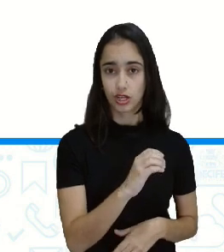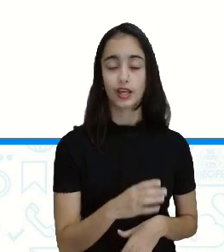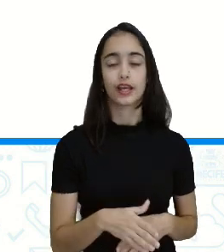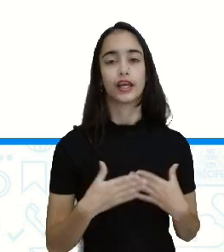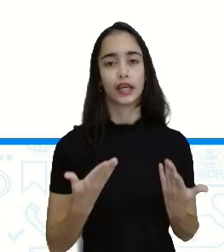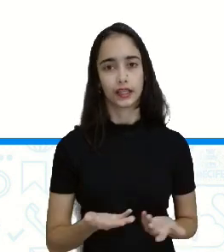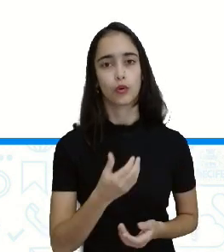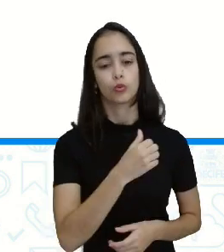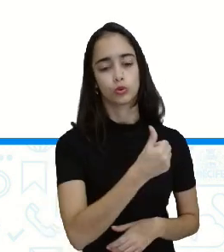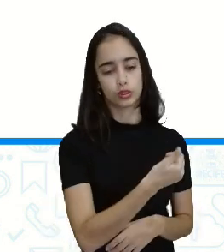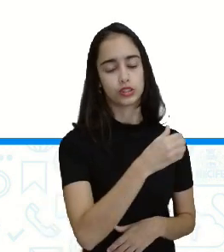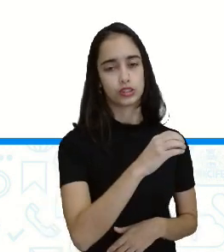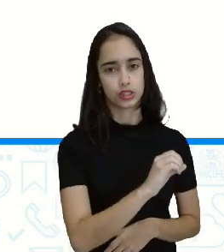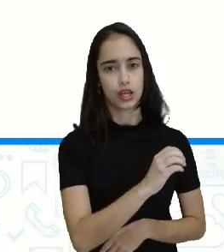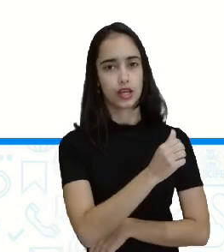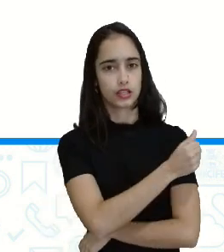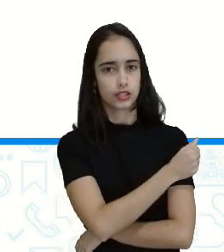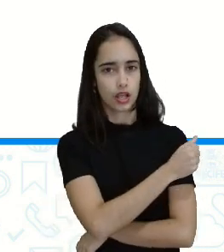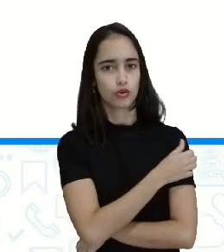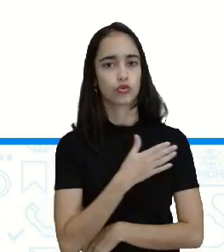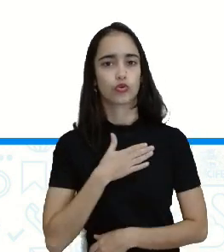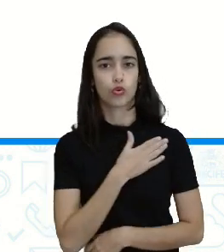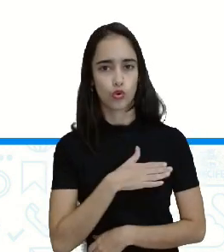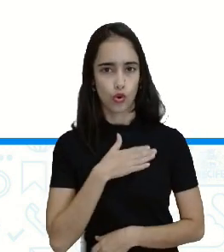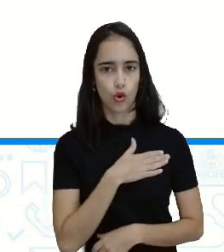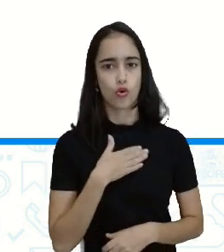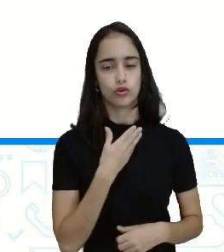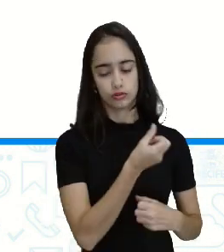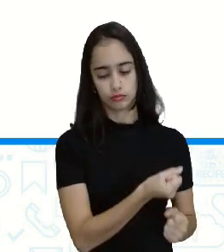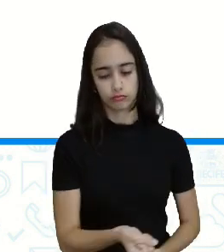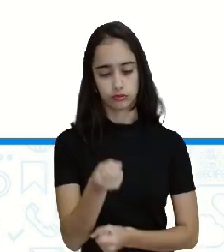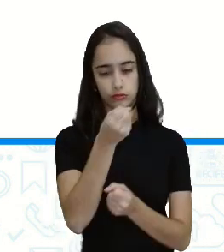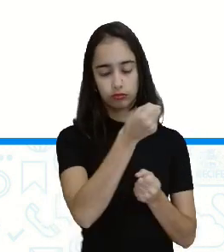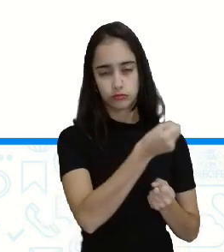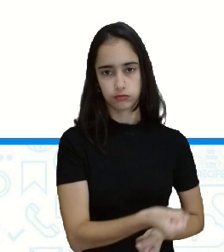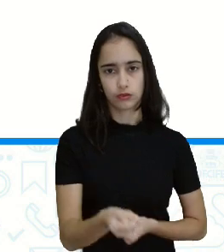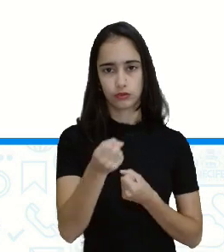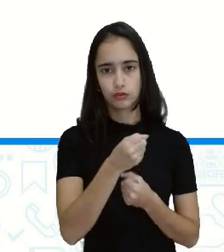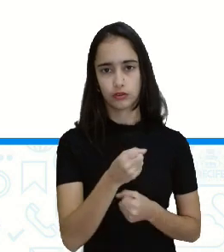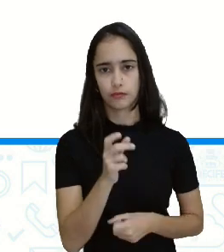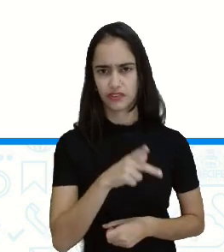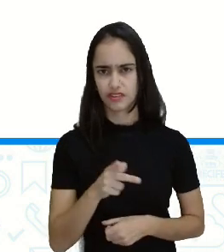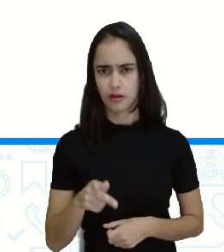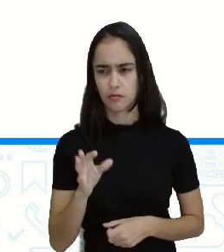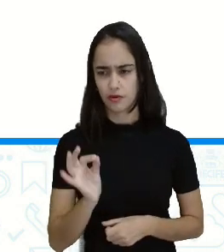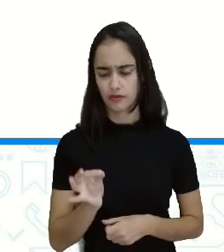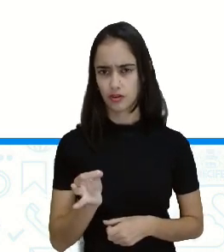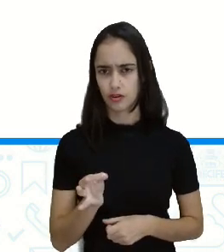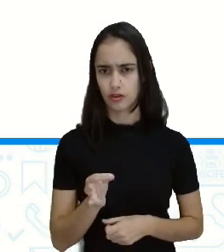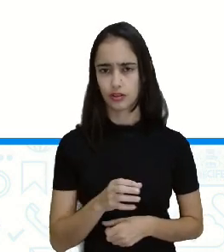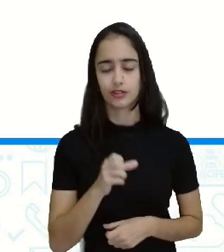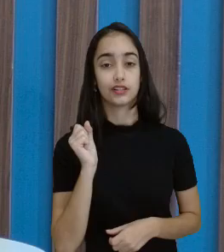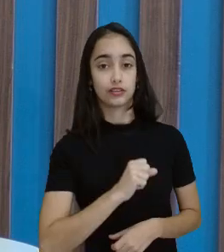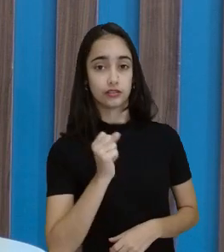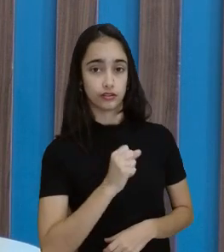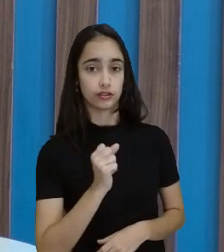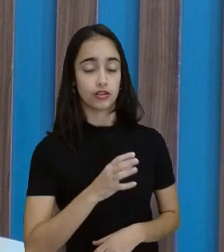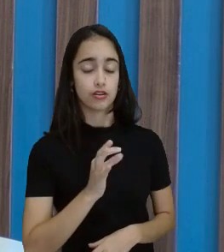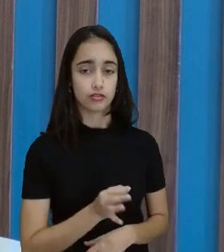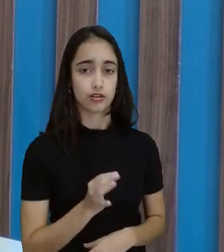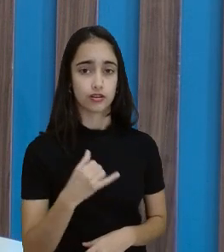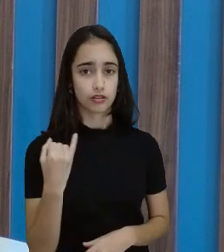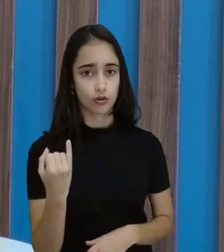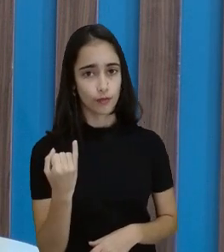10 estudantes gostam de pular corda, não é, professora Kátia? Isso mesmo, e é importante também